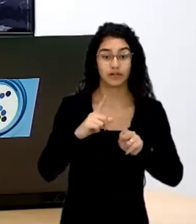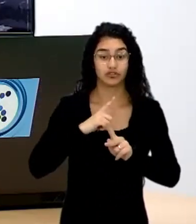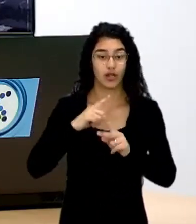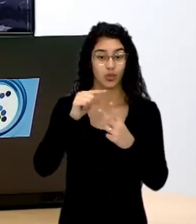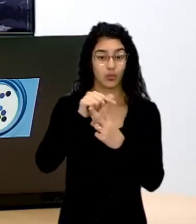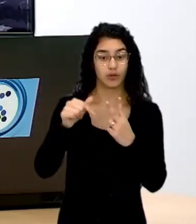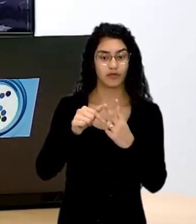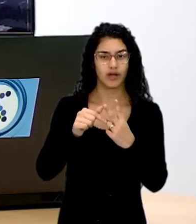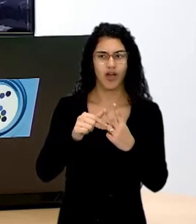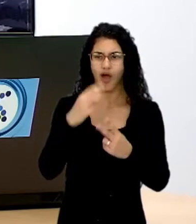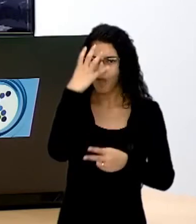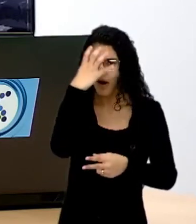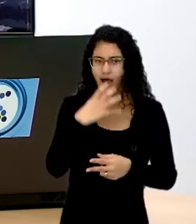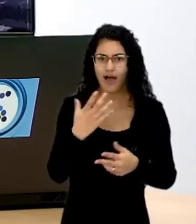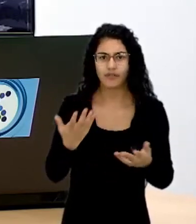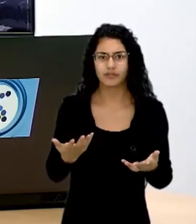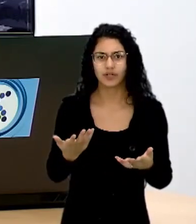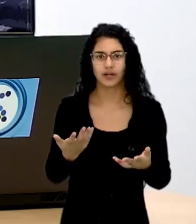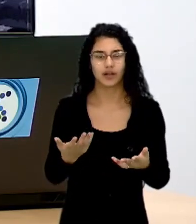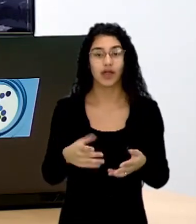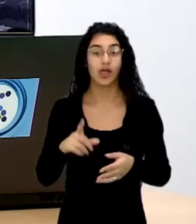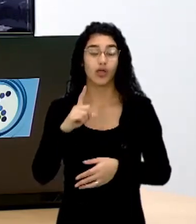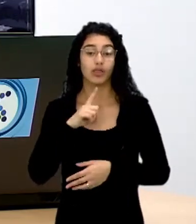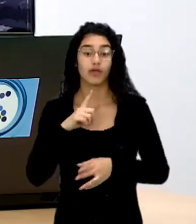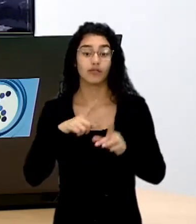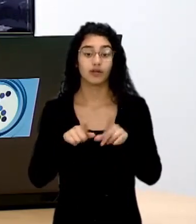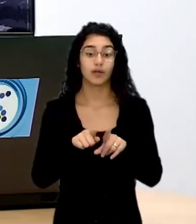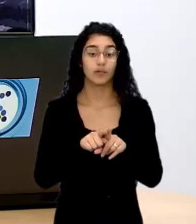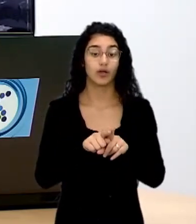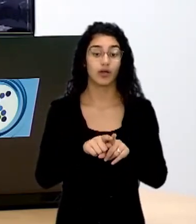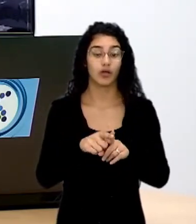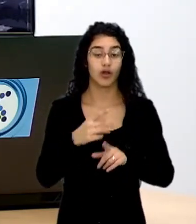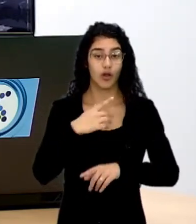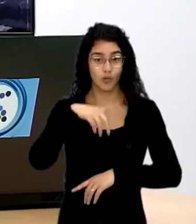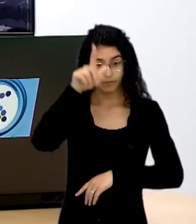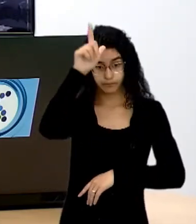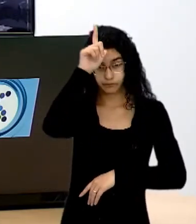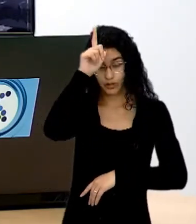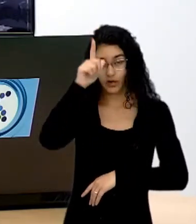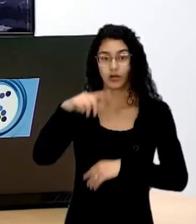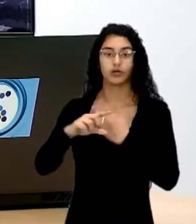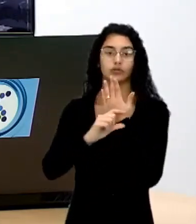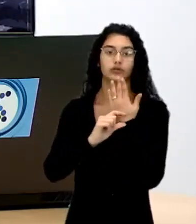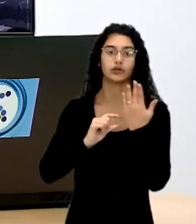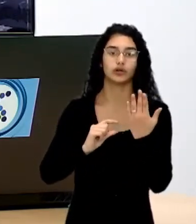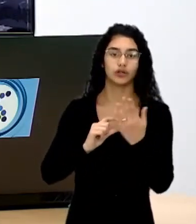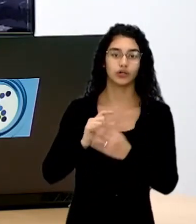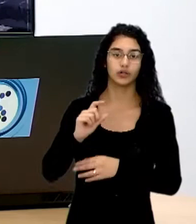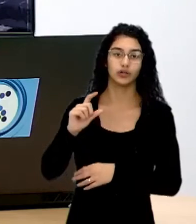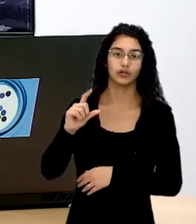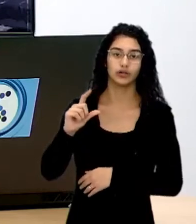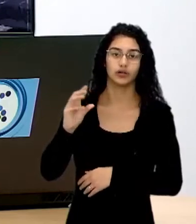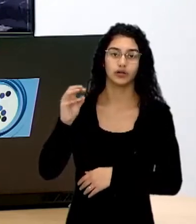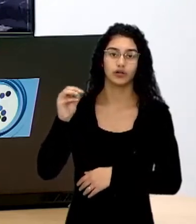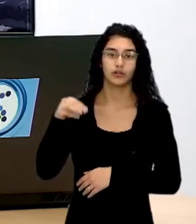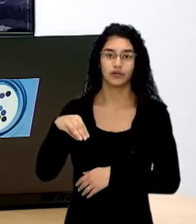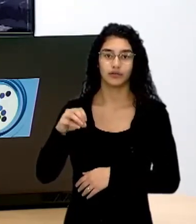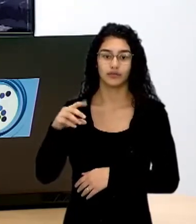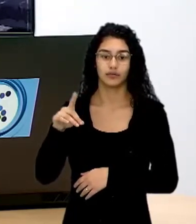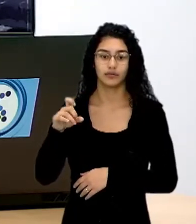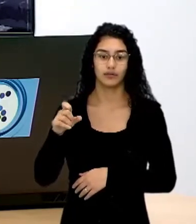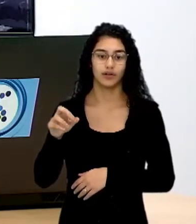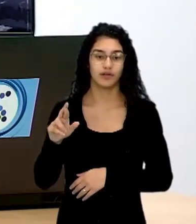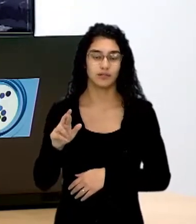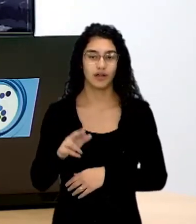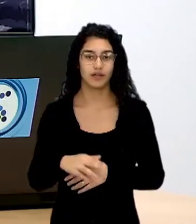se revoltaram. Nisso teve um general alemão chamado Lothar von Trotha, que derrotou os